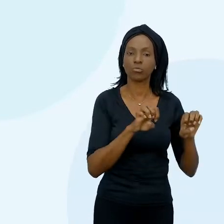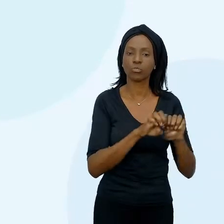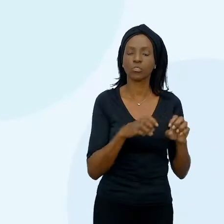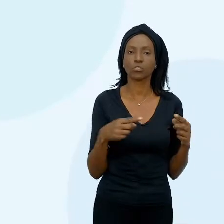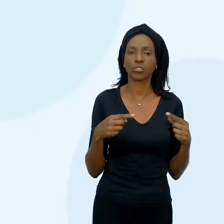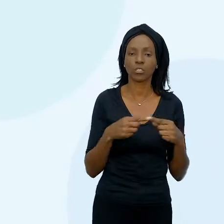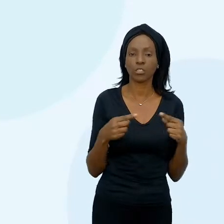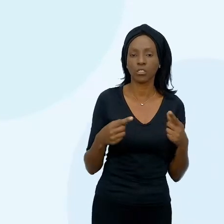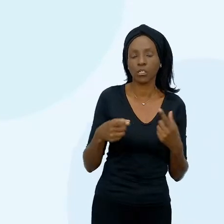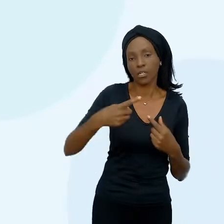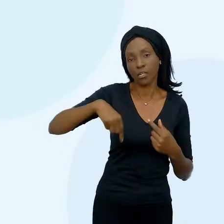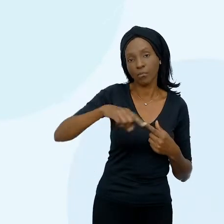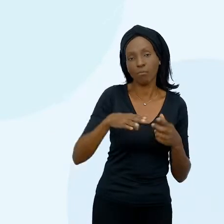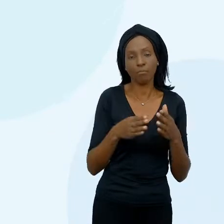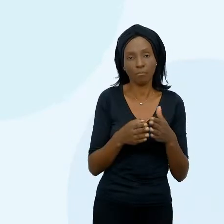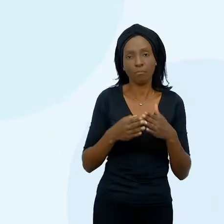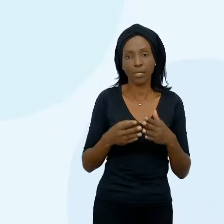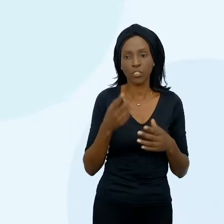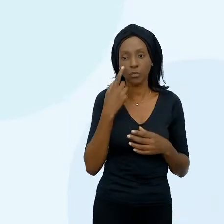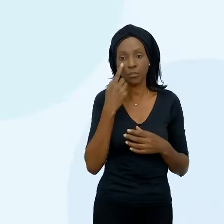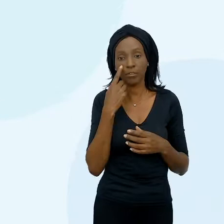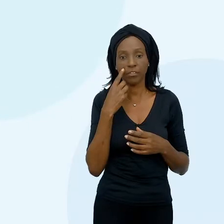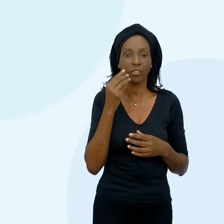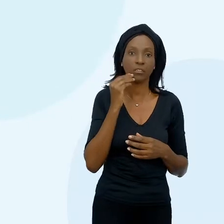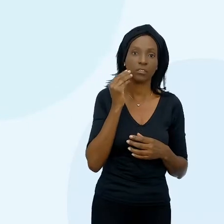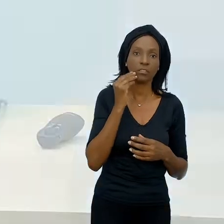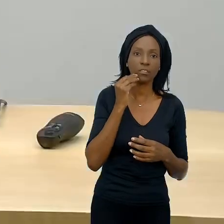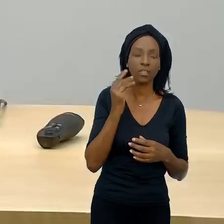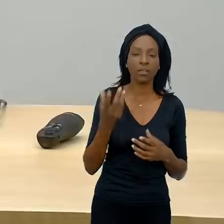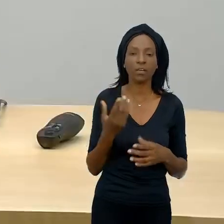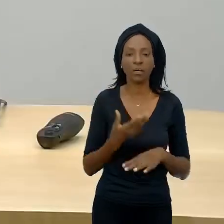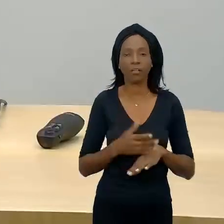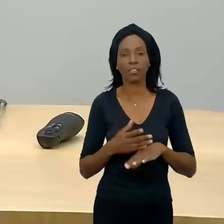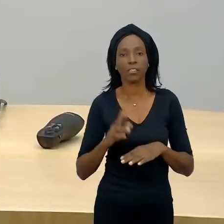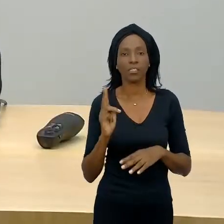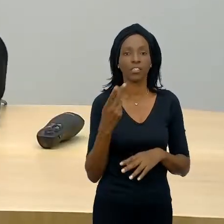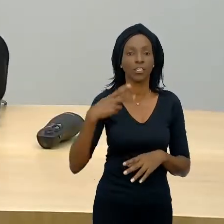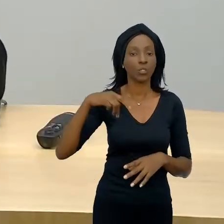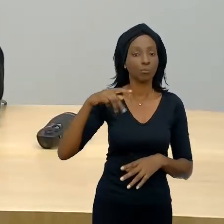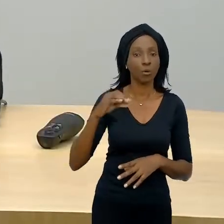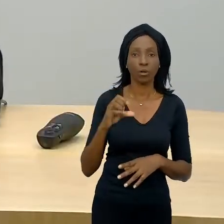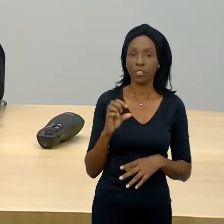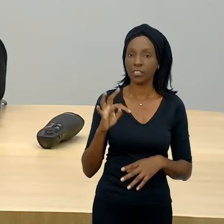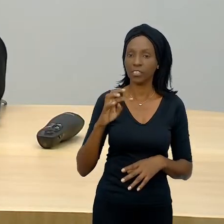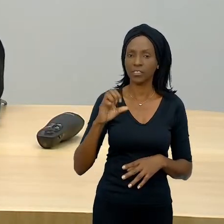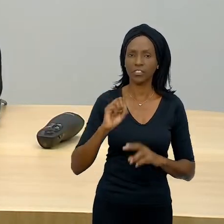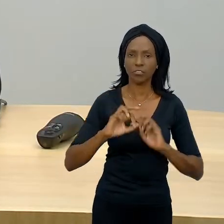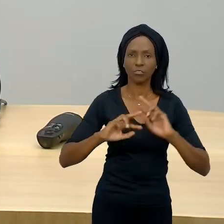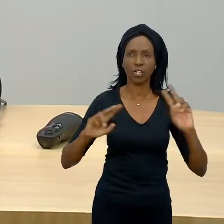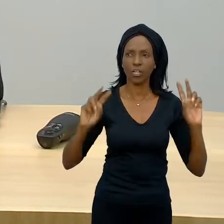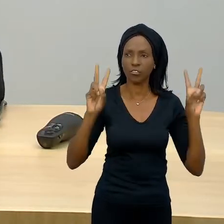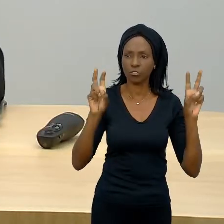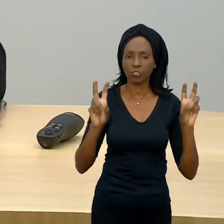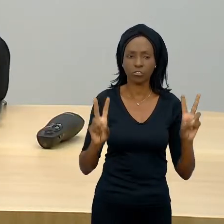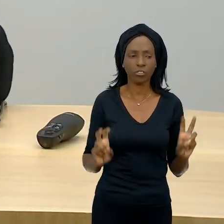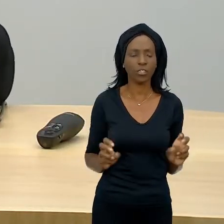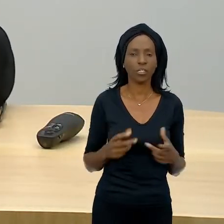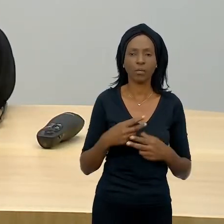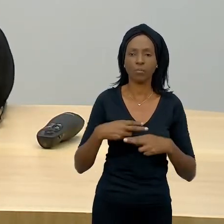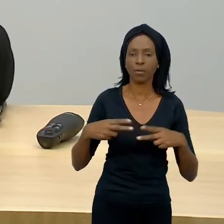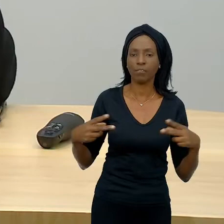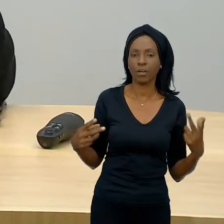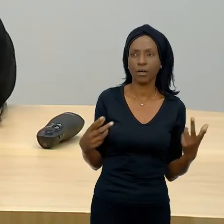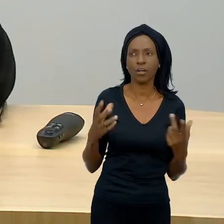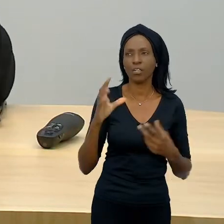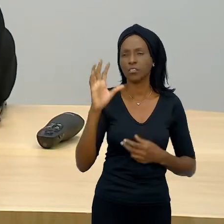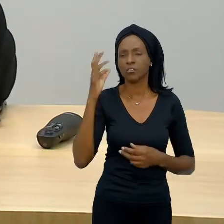nos pede, então, para levantar e testar hipóteses sobre diferentes temas, diferentes processos de